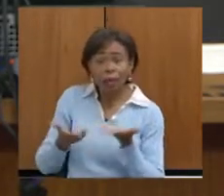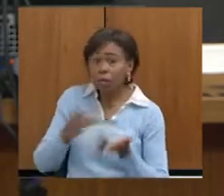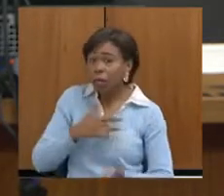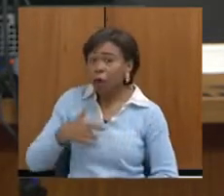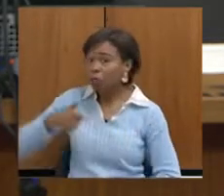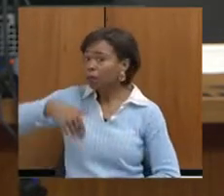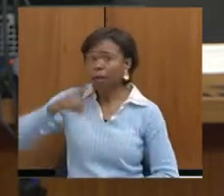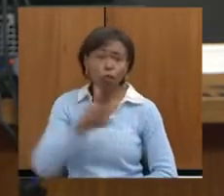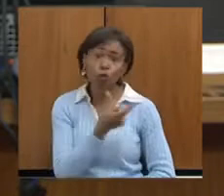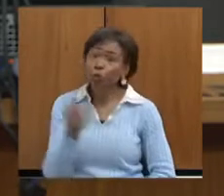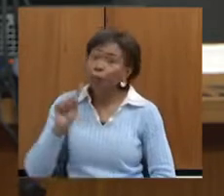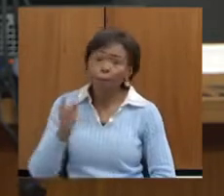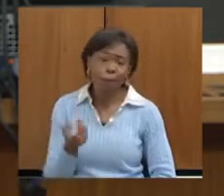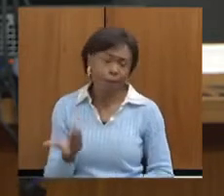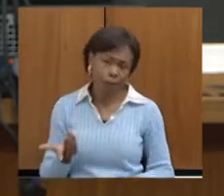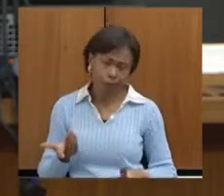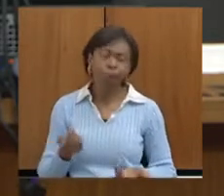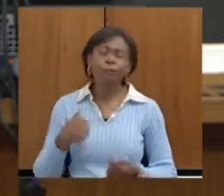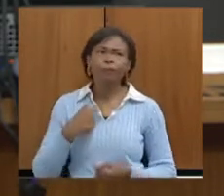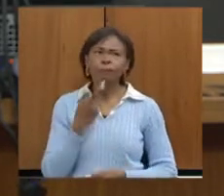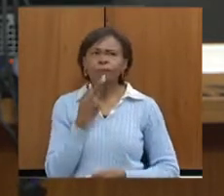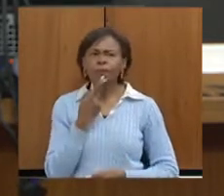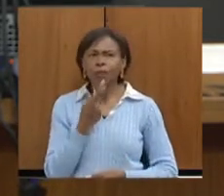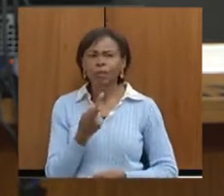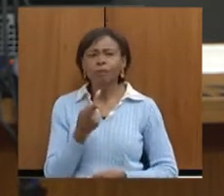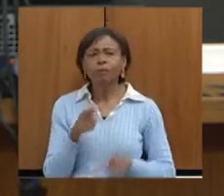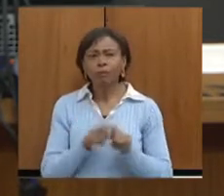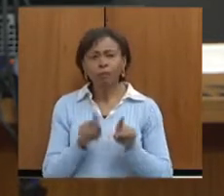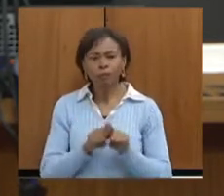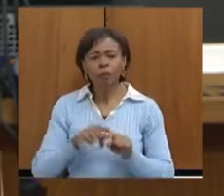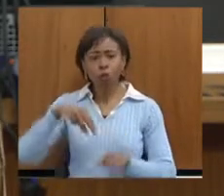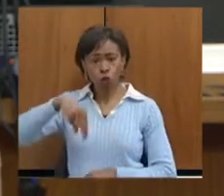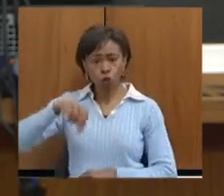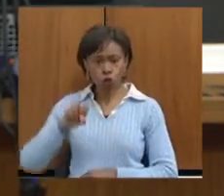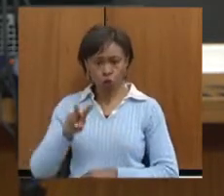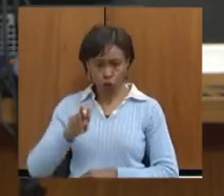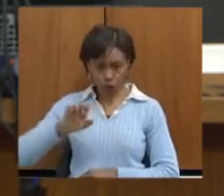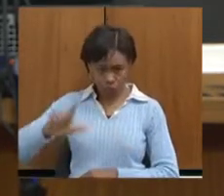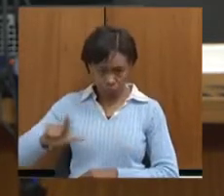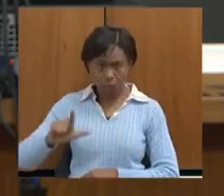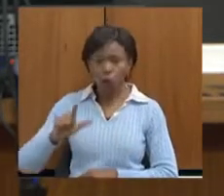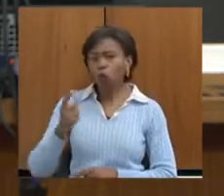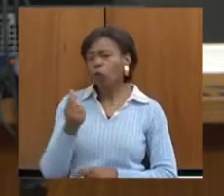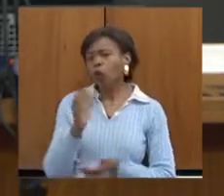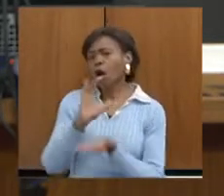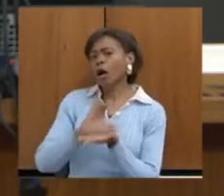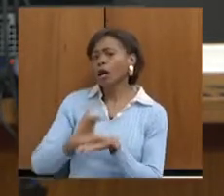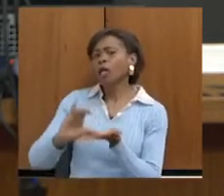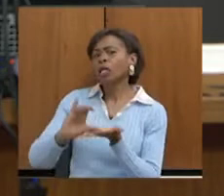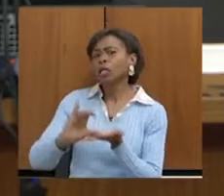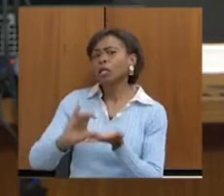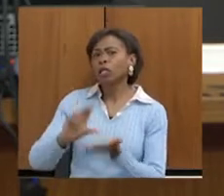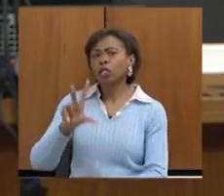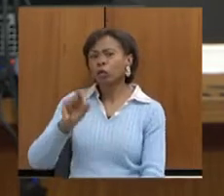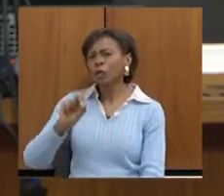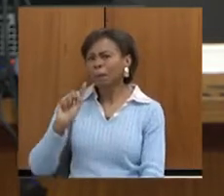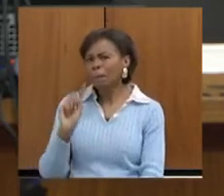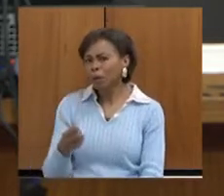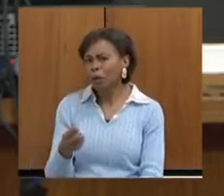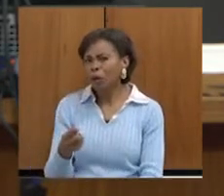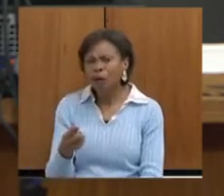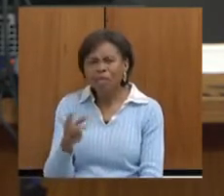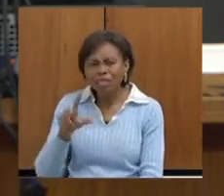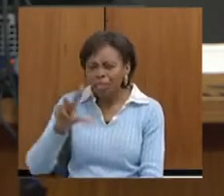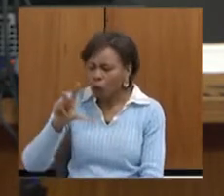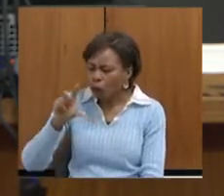Então é isso estão falando na dentro da novela do valor da indenização por saúde e 50 mil o que